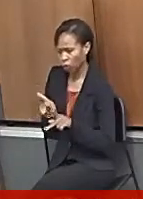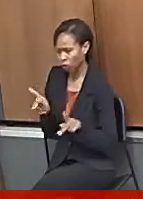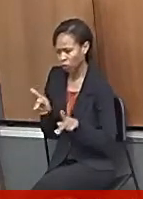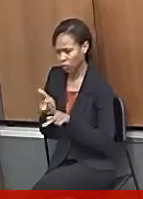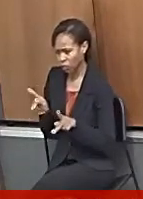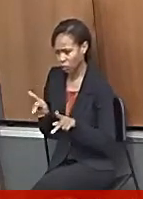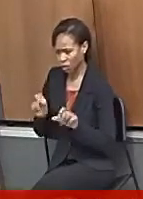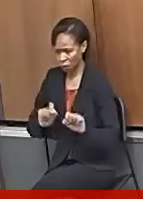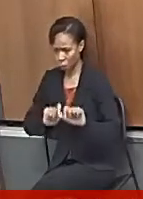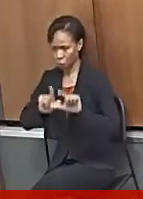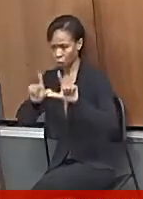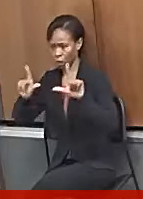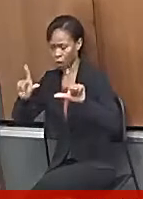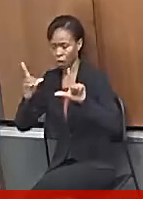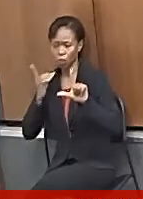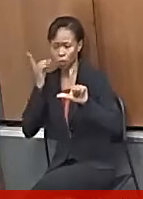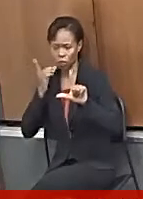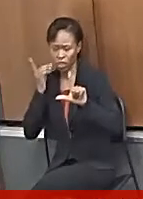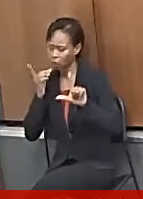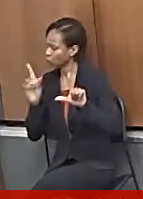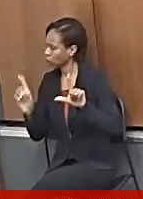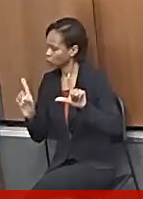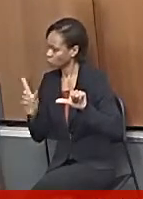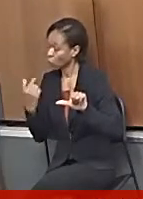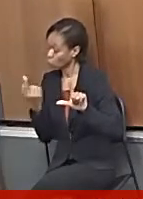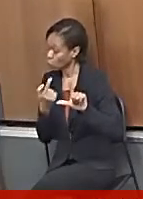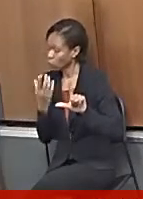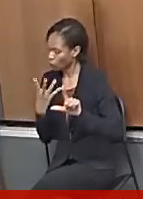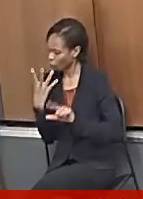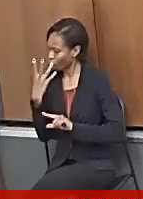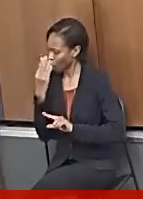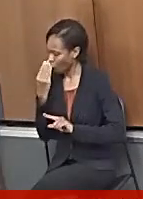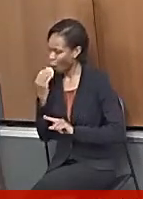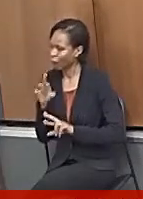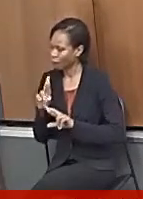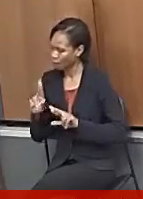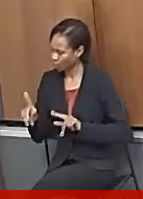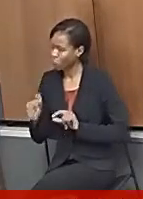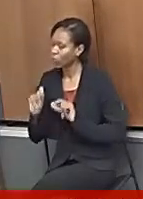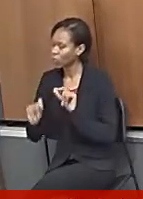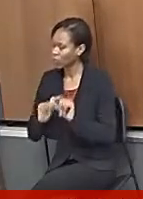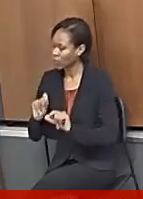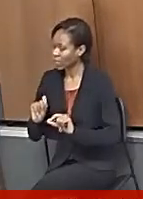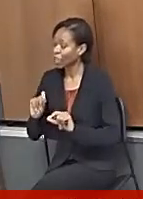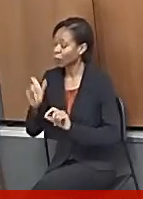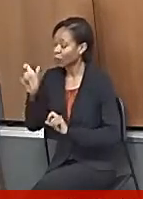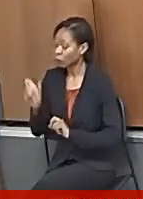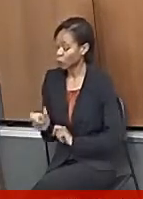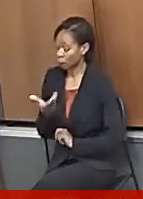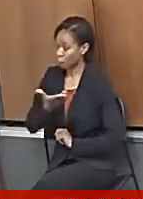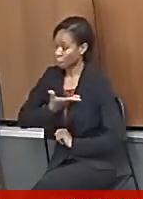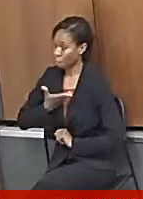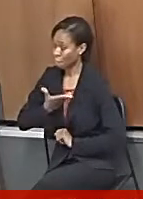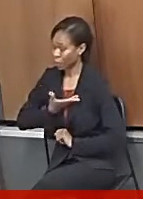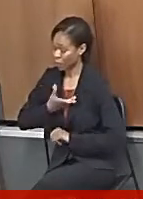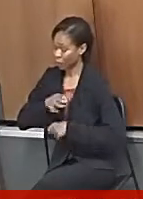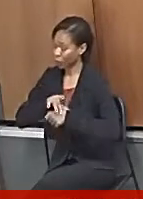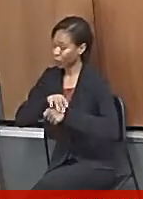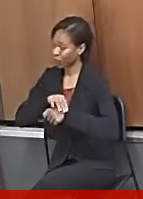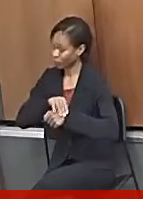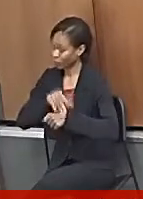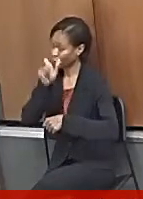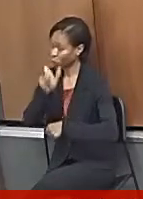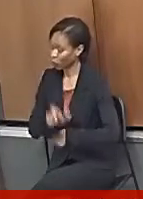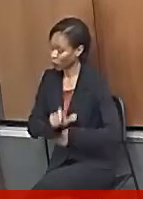retrato dos deputados nós vamos fazer um cartadas amigos dos adolescentes idosos da lei sem e nós vamos publicar